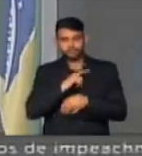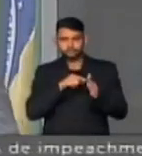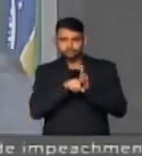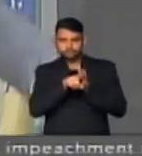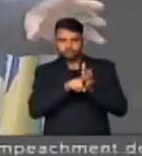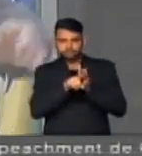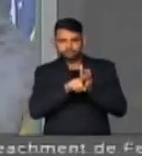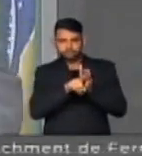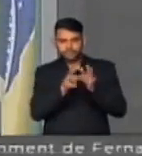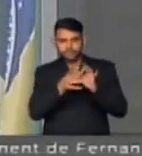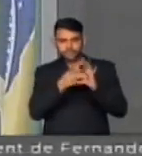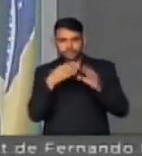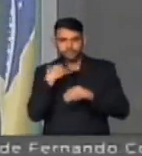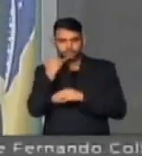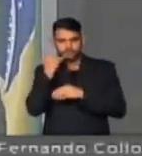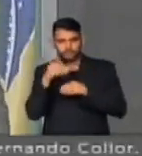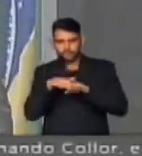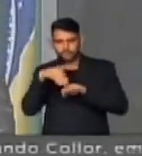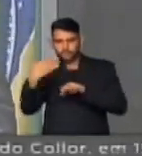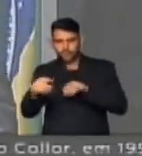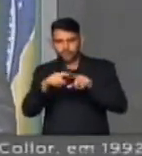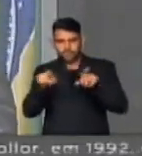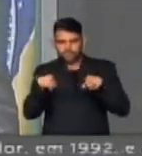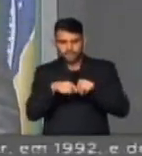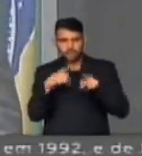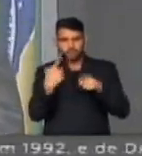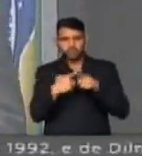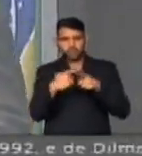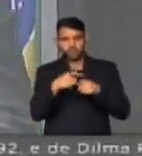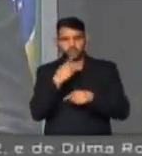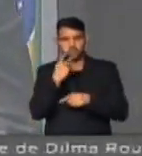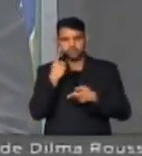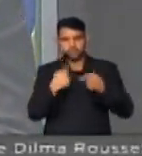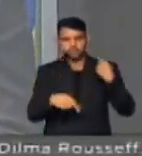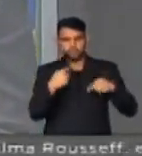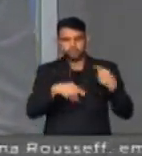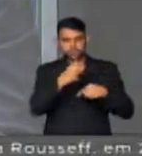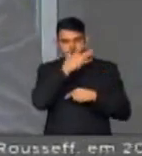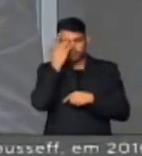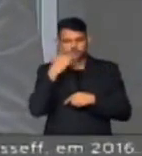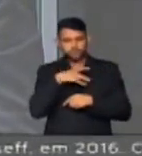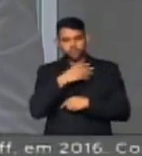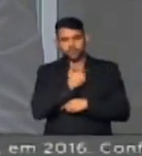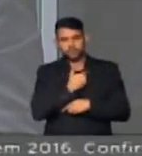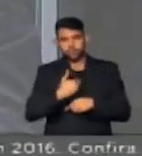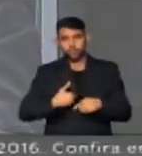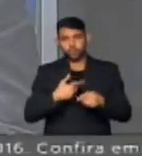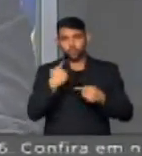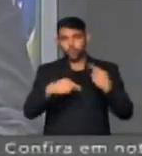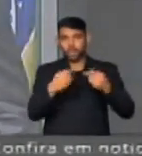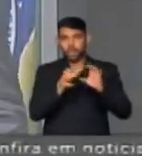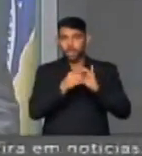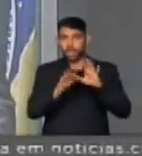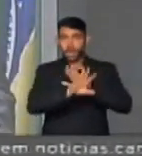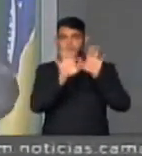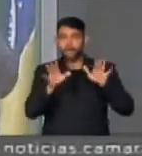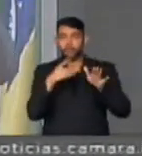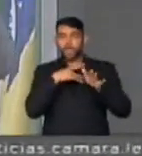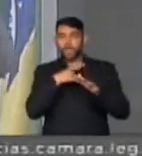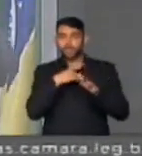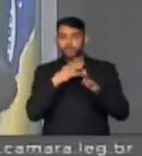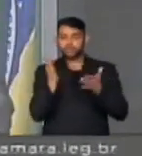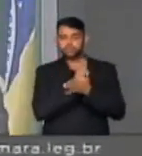revista, deixar o telefone fora, porque o que ele discute com as pessoas não é público, é digno